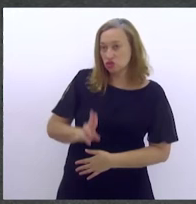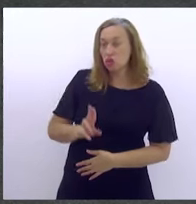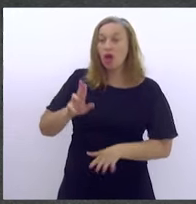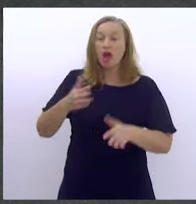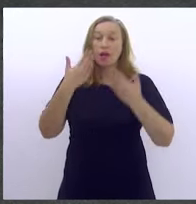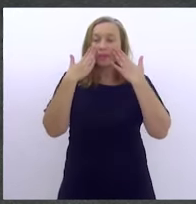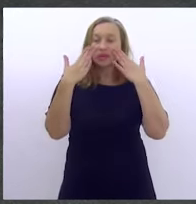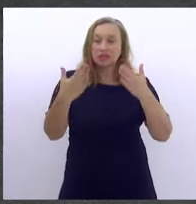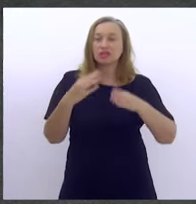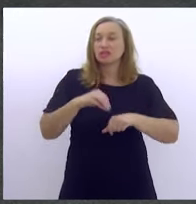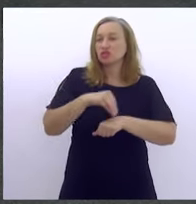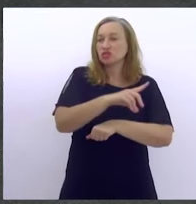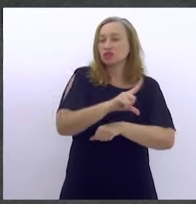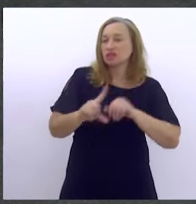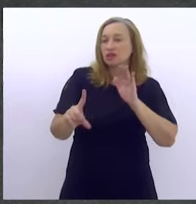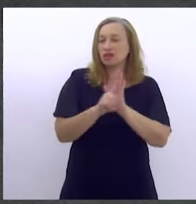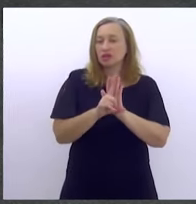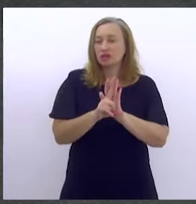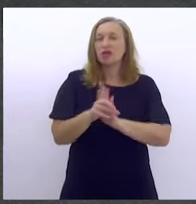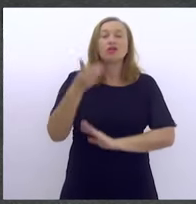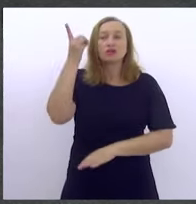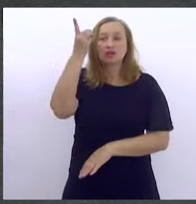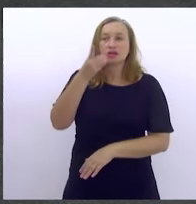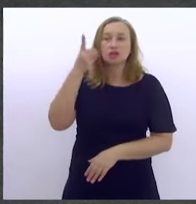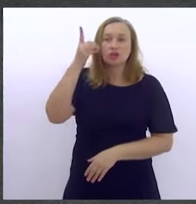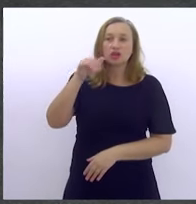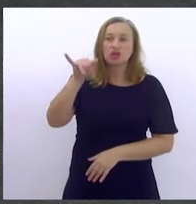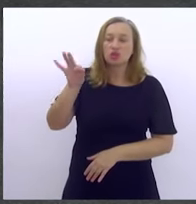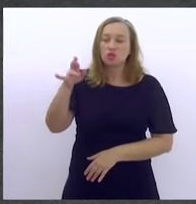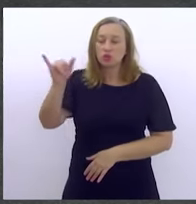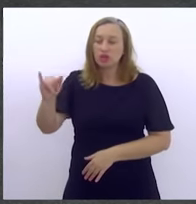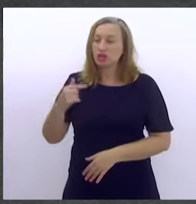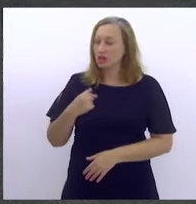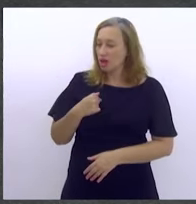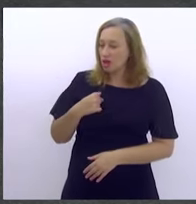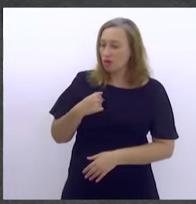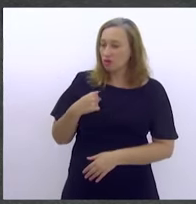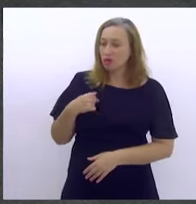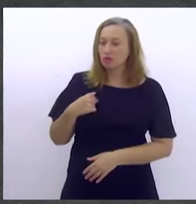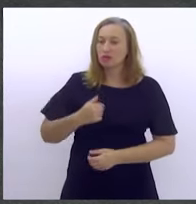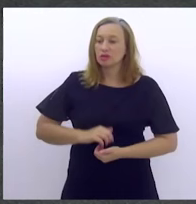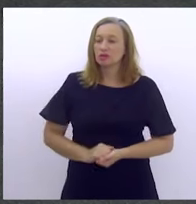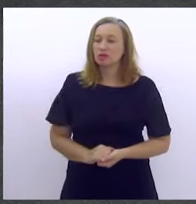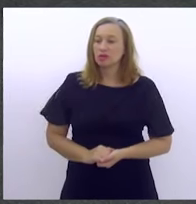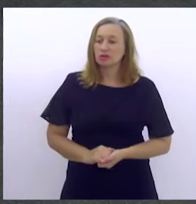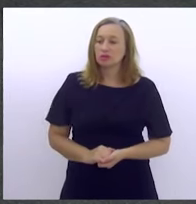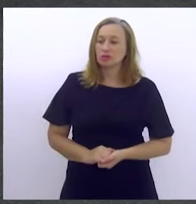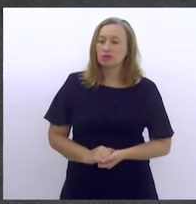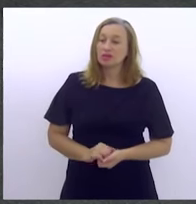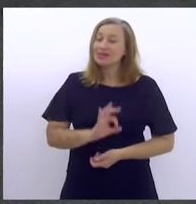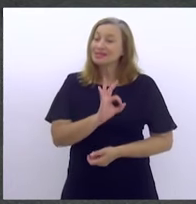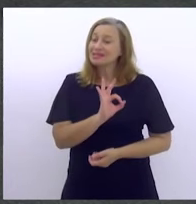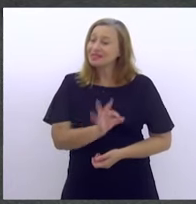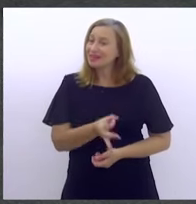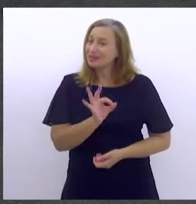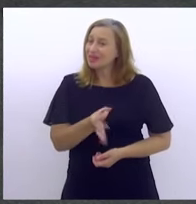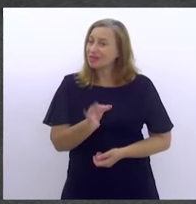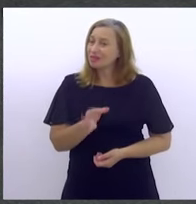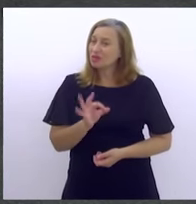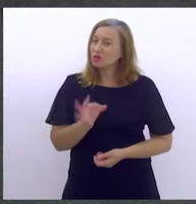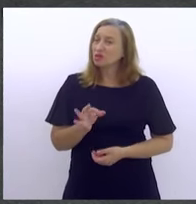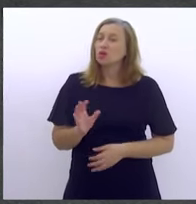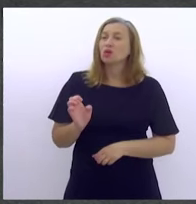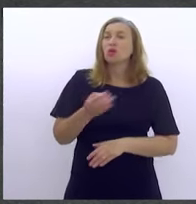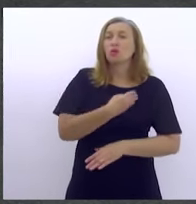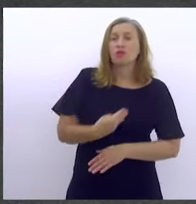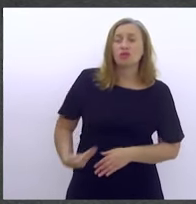uma indicação legislativa, o deputado Yuri, eu e o deputado Yuri, para exatamente, né, que o governo